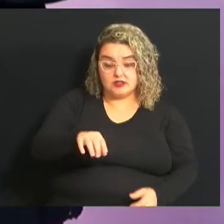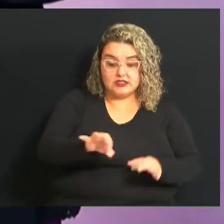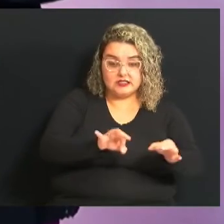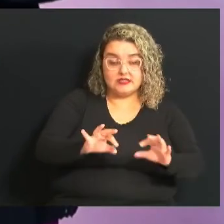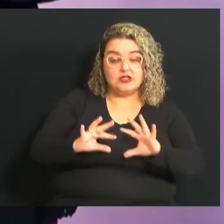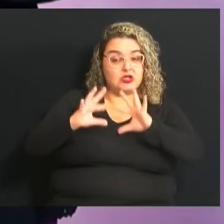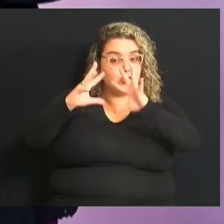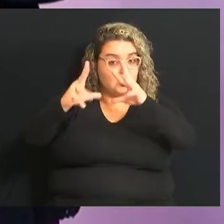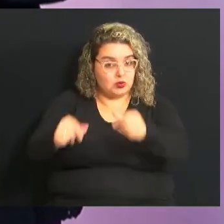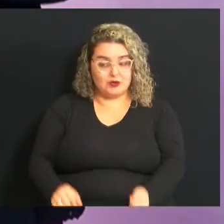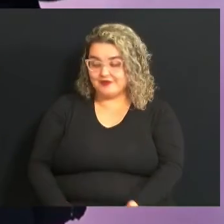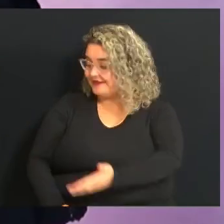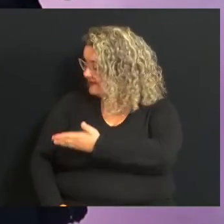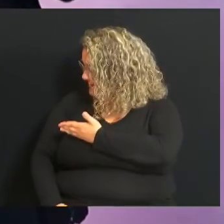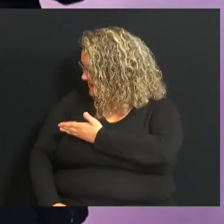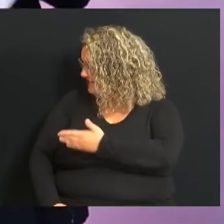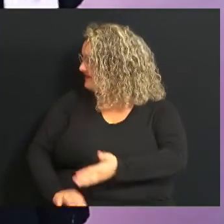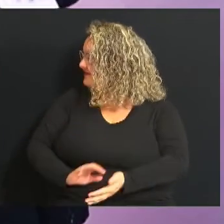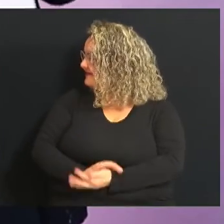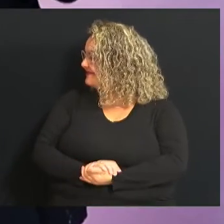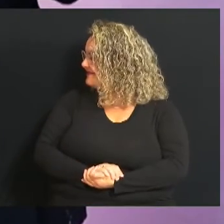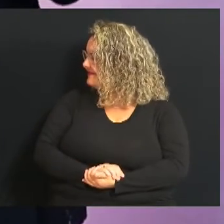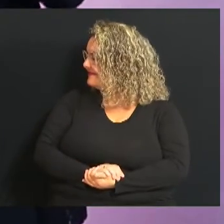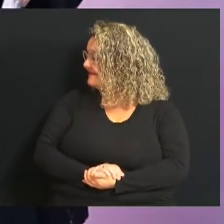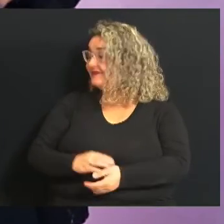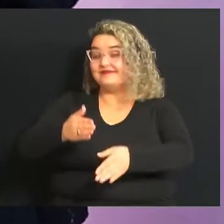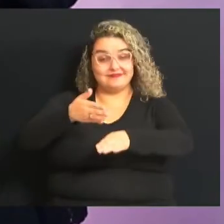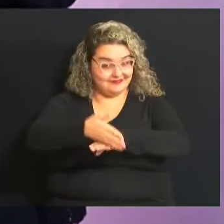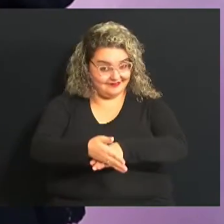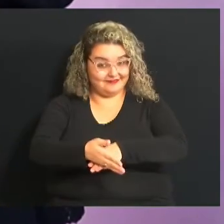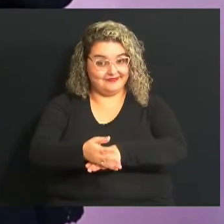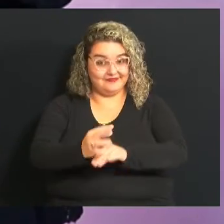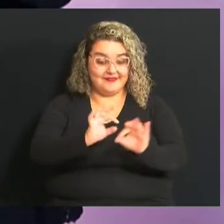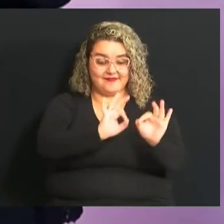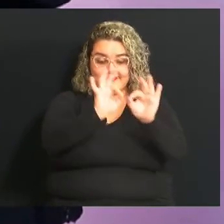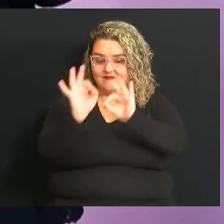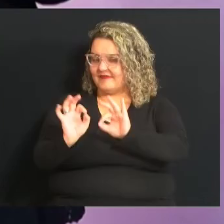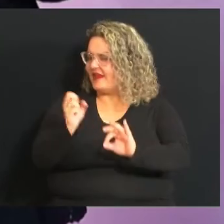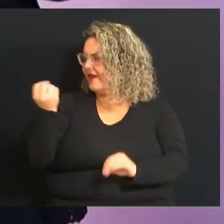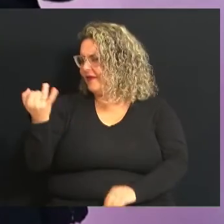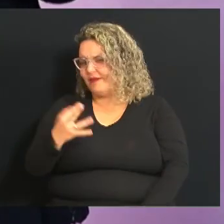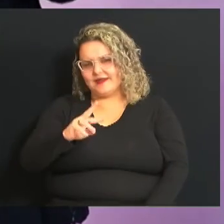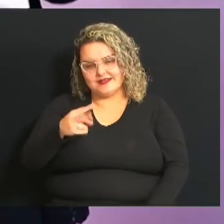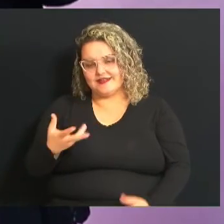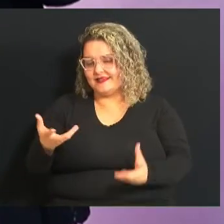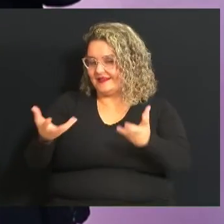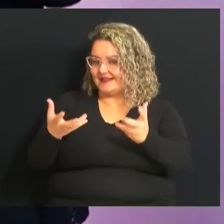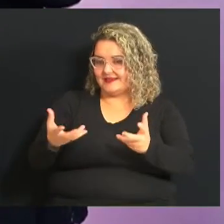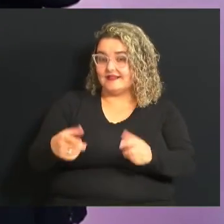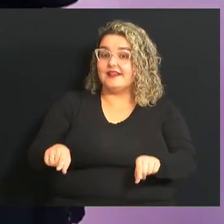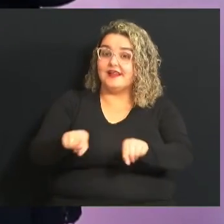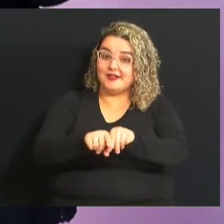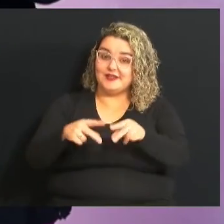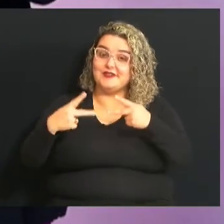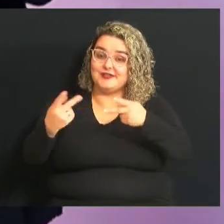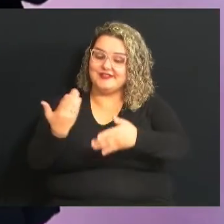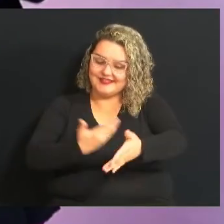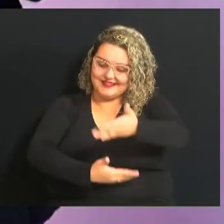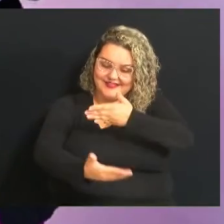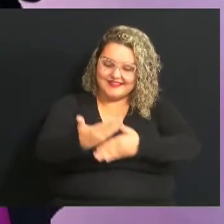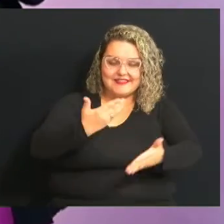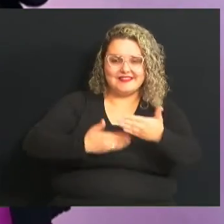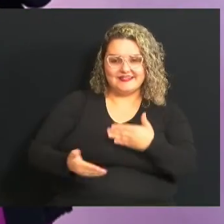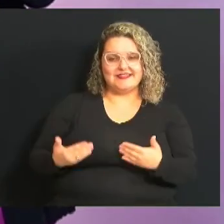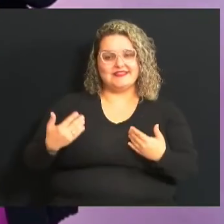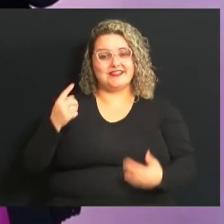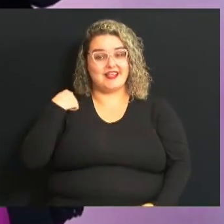íntegra no YouTube da TV Câmara Campinas. É só entrar lá e pode rever quantas vezes quiser e também pegar o link e compartilhar. A gente